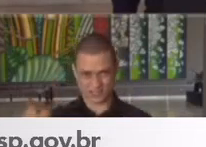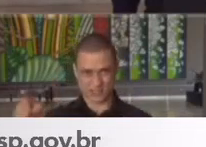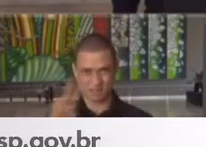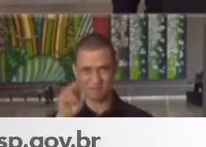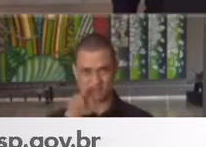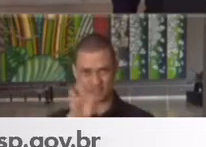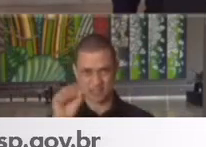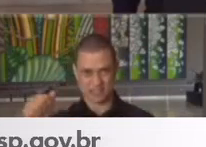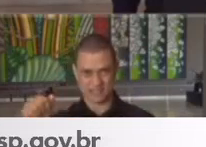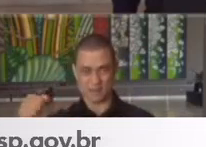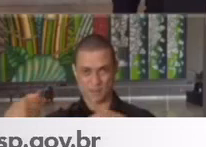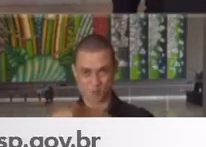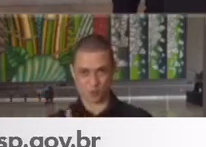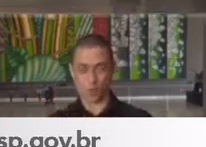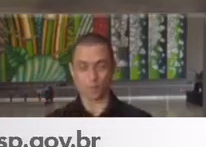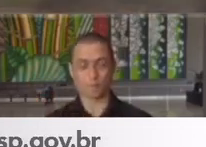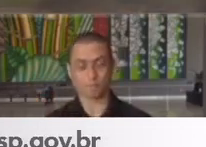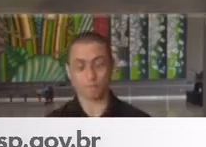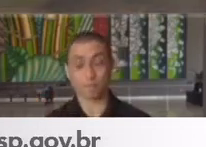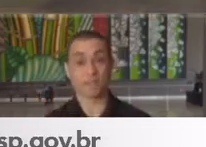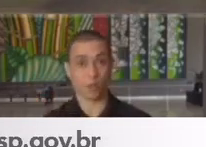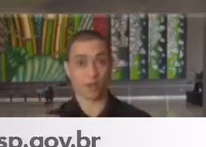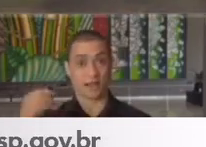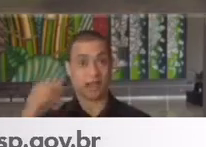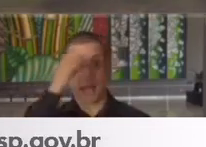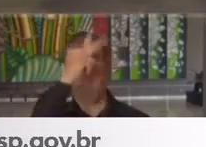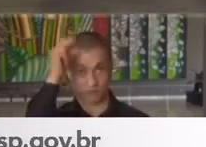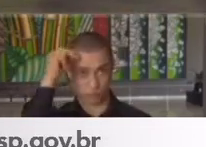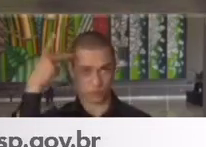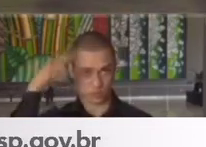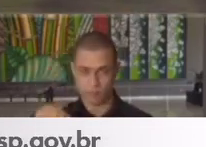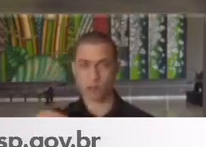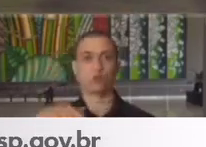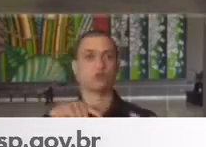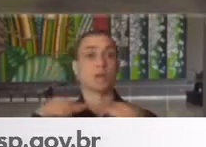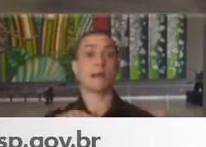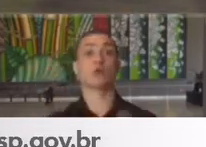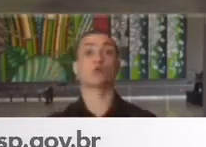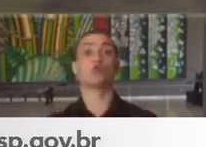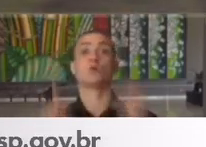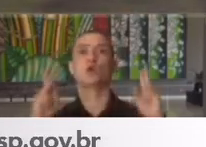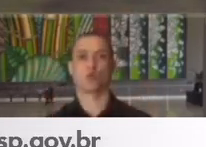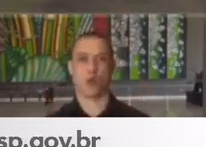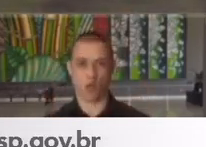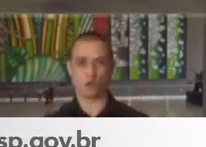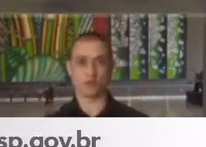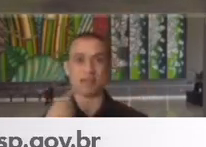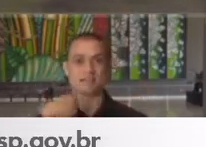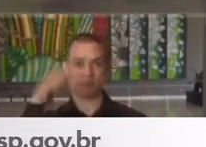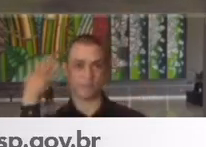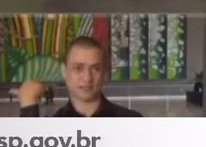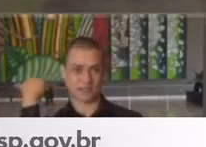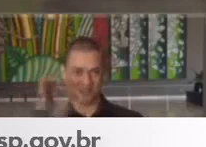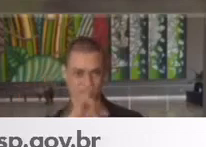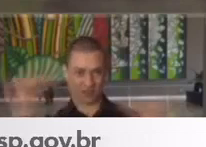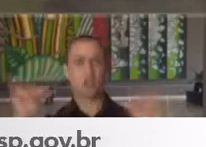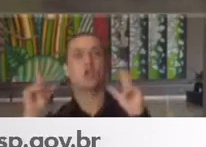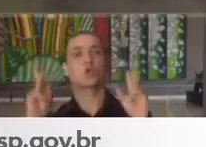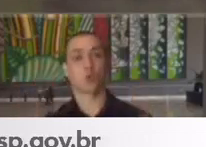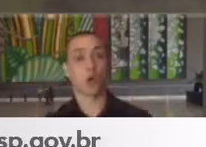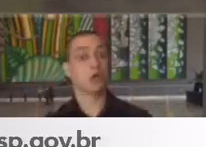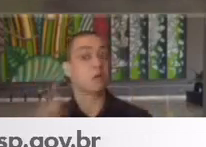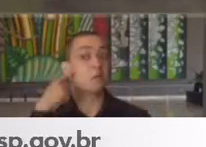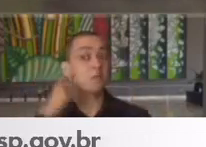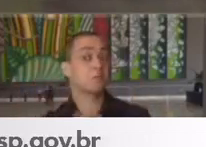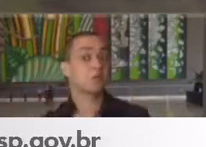Vanessa Lorenzini. Bruno. O município ainda trabalha com os mesmos números divulgados na semana passada, que é a expectativa